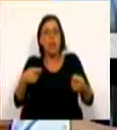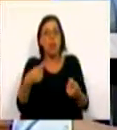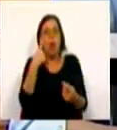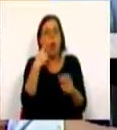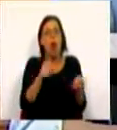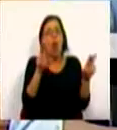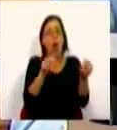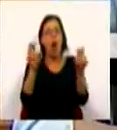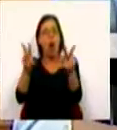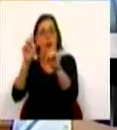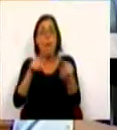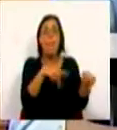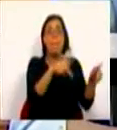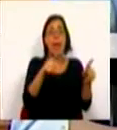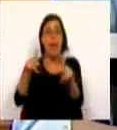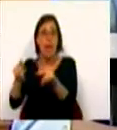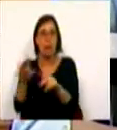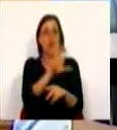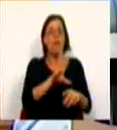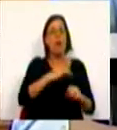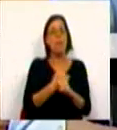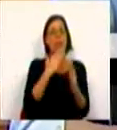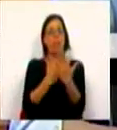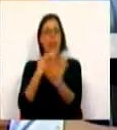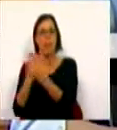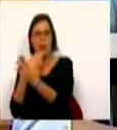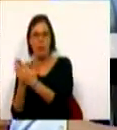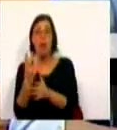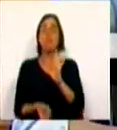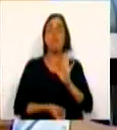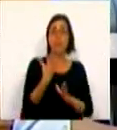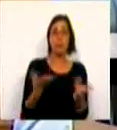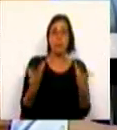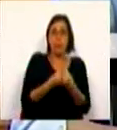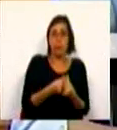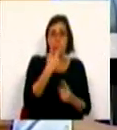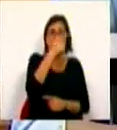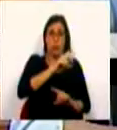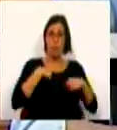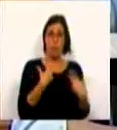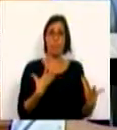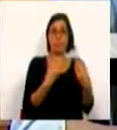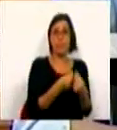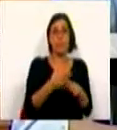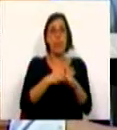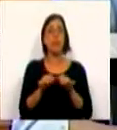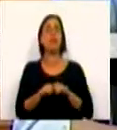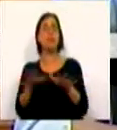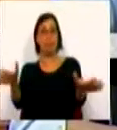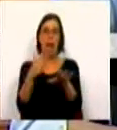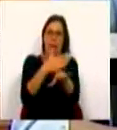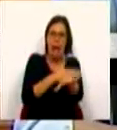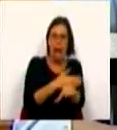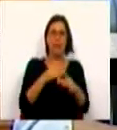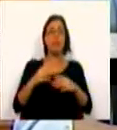experimentando novas metodologias de desenho de serviços em co-criação com os seus utentes, antes de expandir os serviços, antes